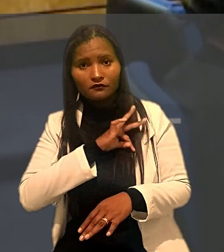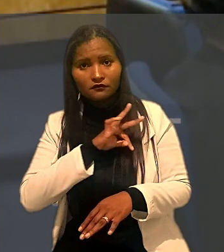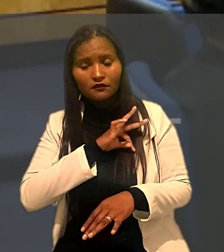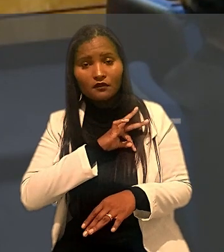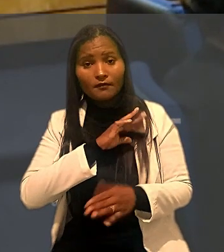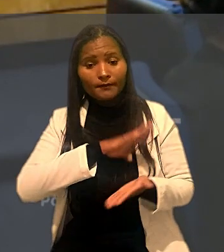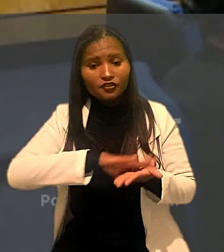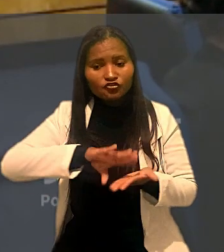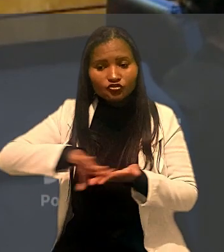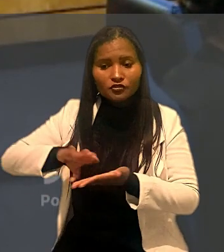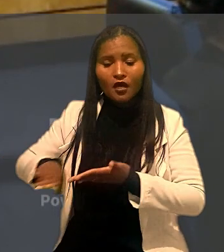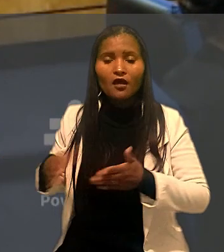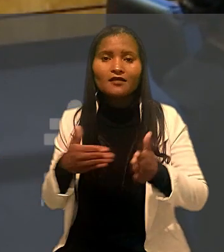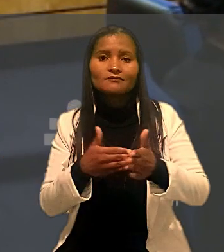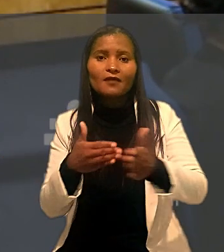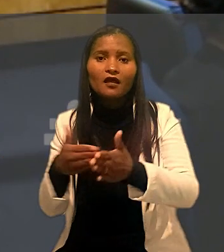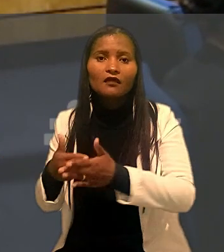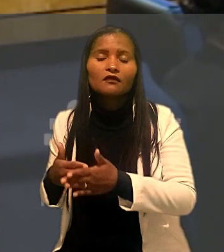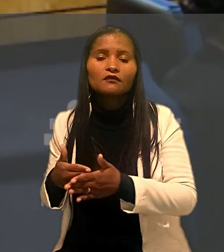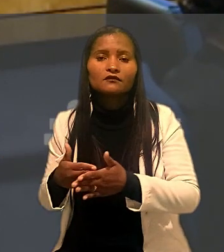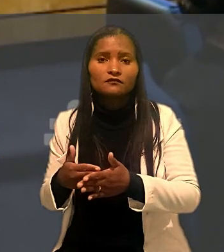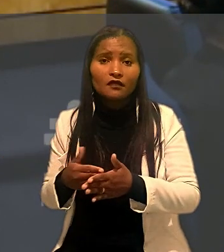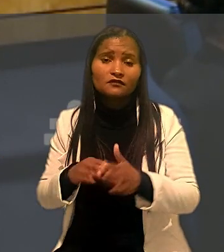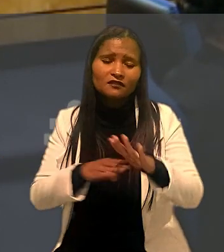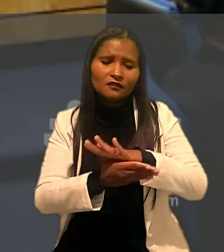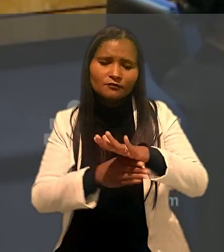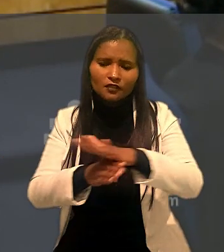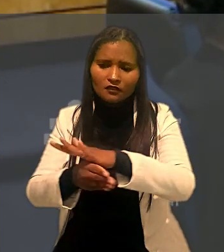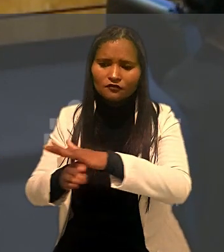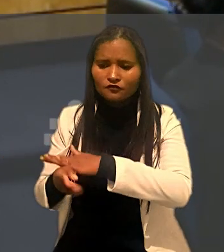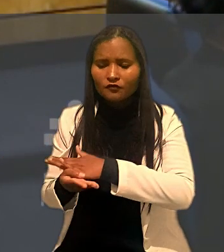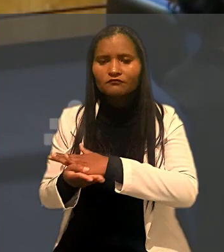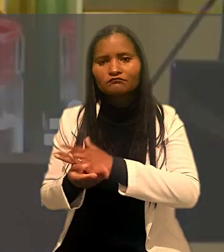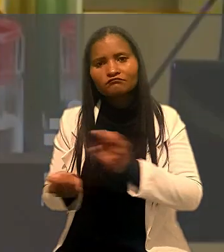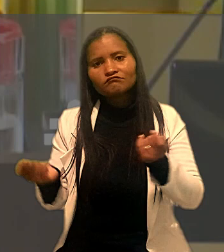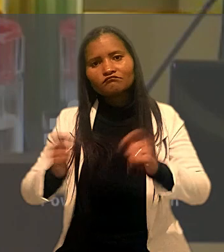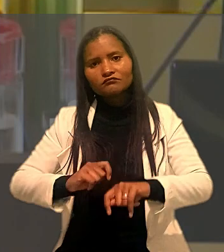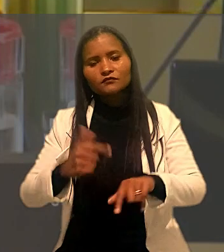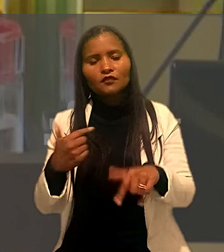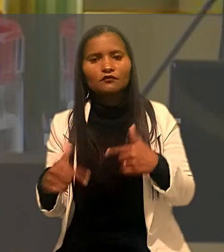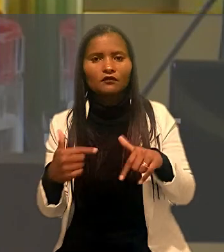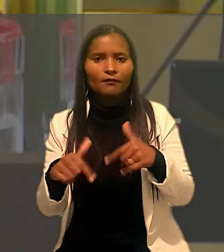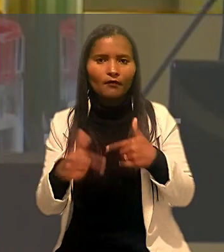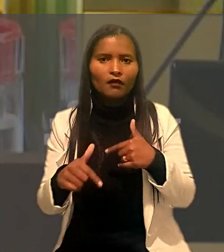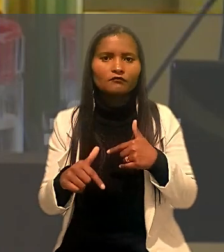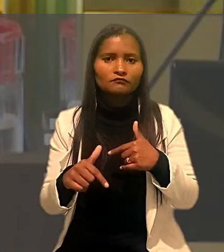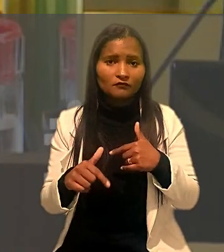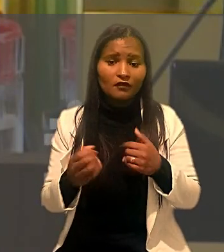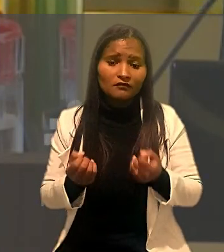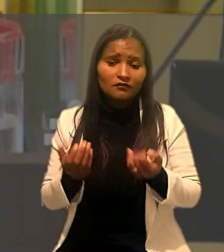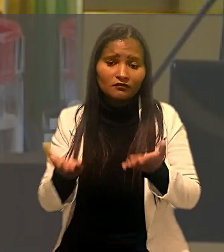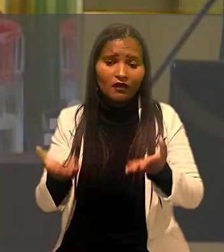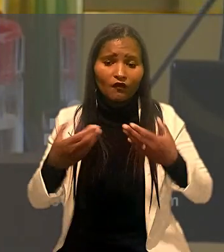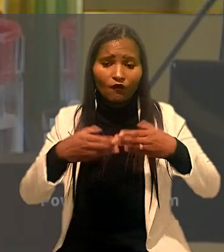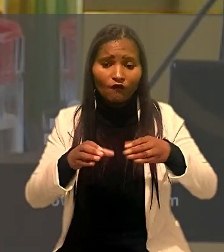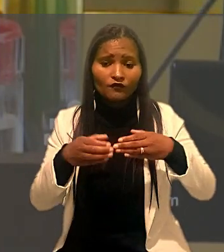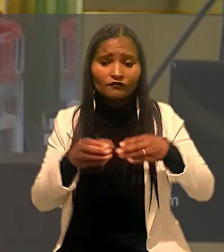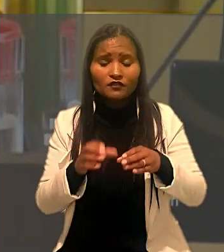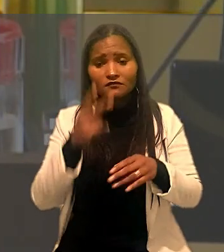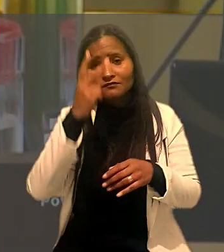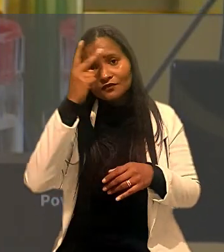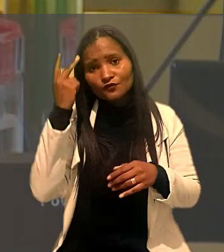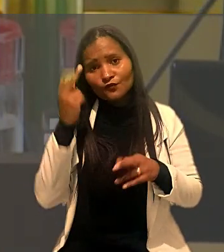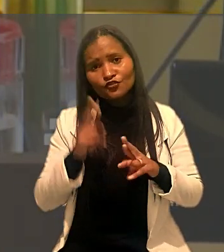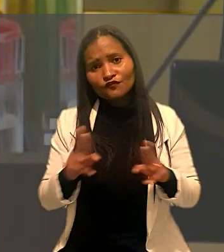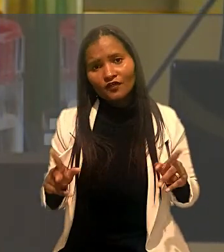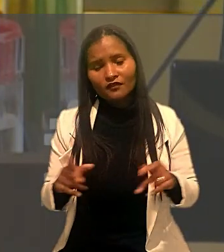técnicas, a remoção de barreiras e as adaptações razoáveis para viabilizar o trabalho e proporcionar a convivência entre